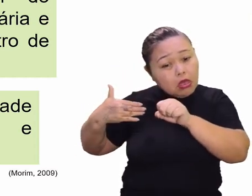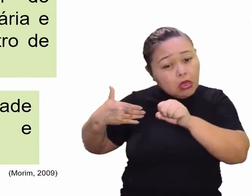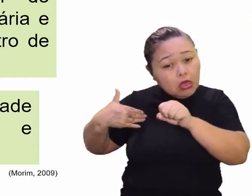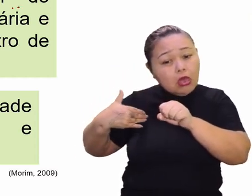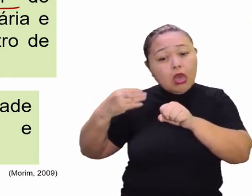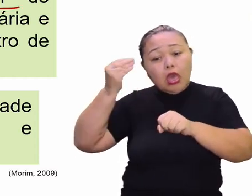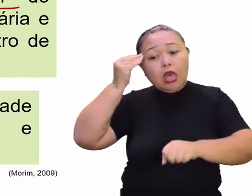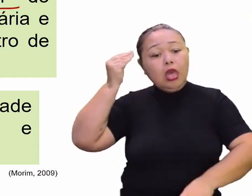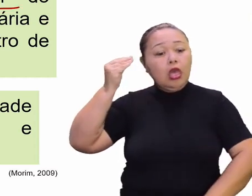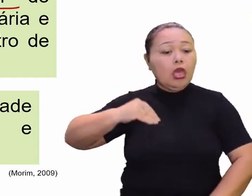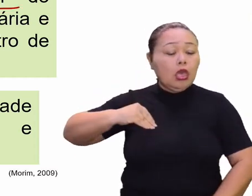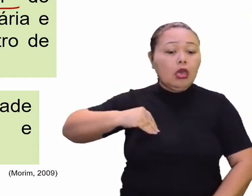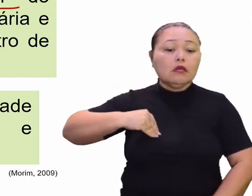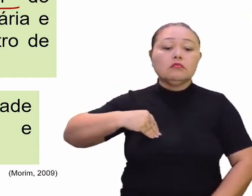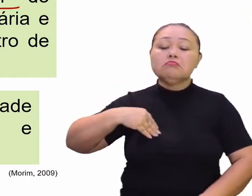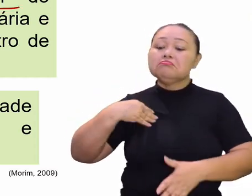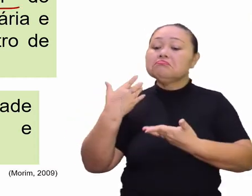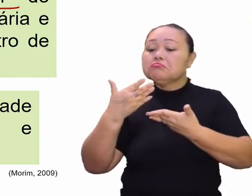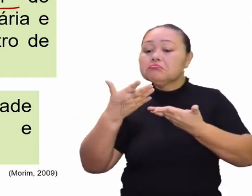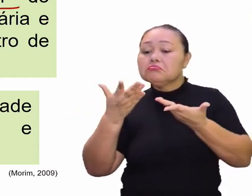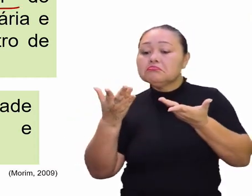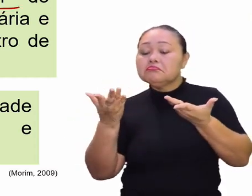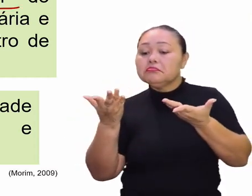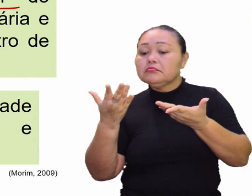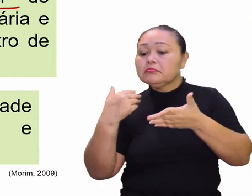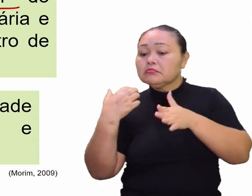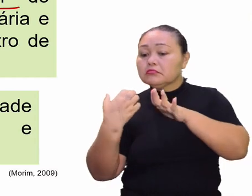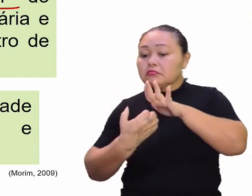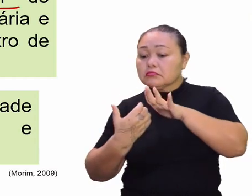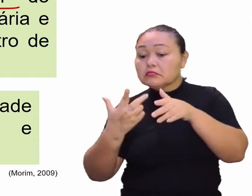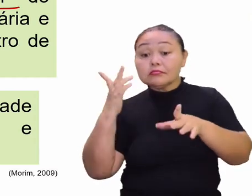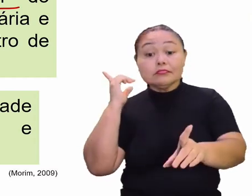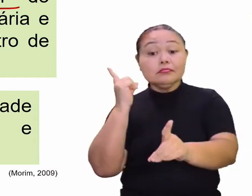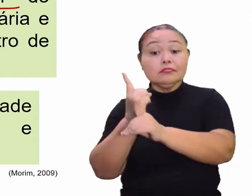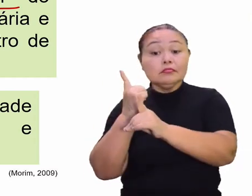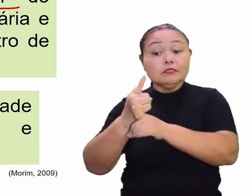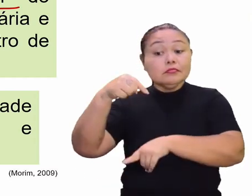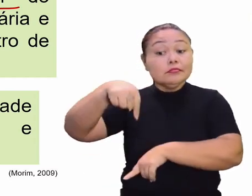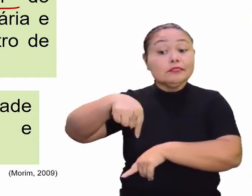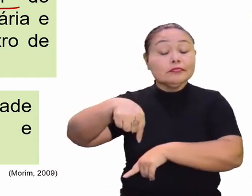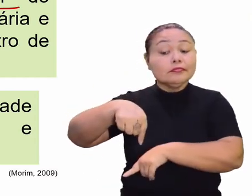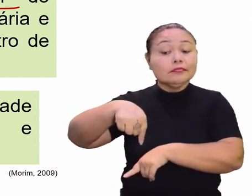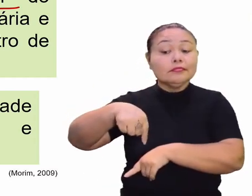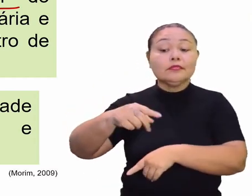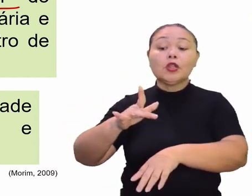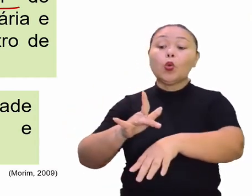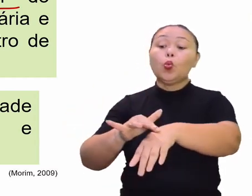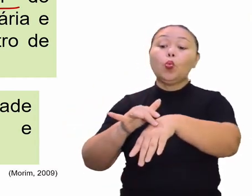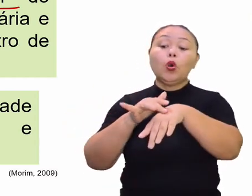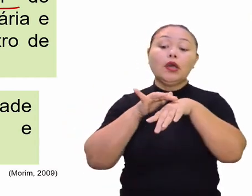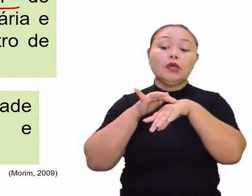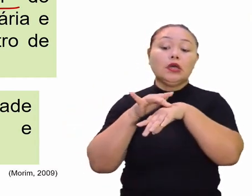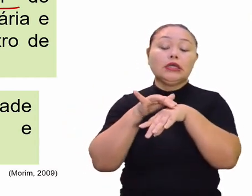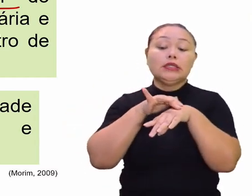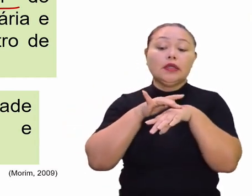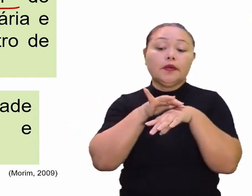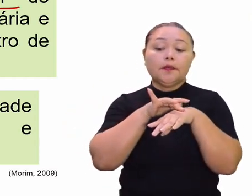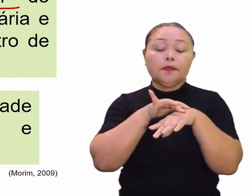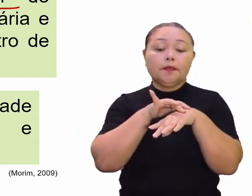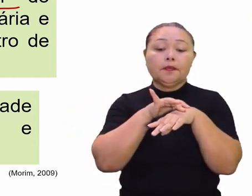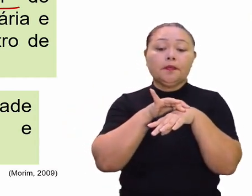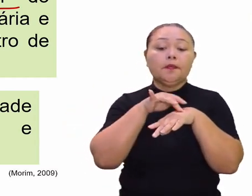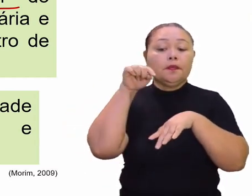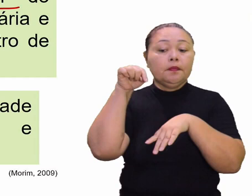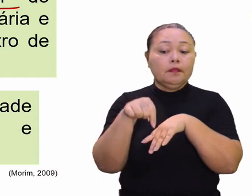eles desistiram do empreendimento. O que eles encontraram? Doença.